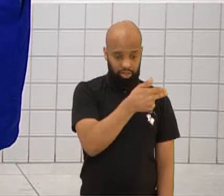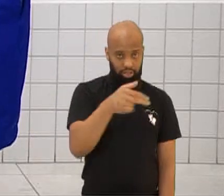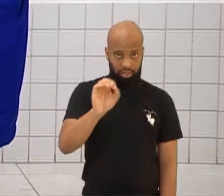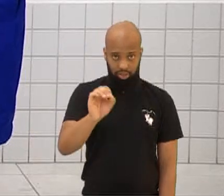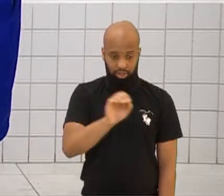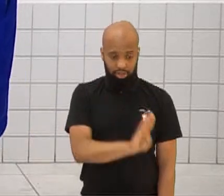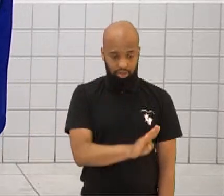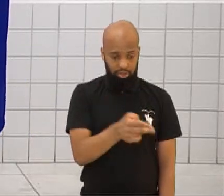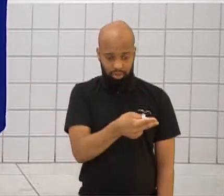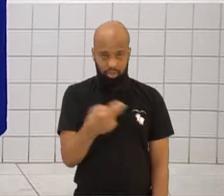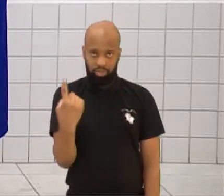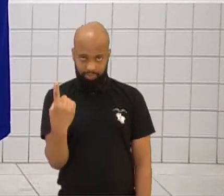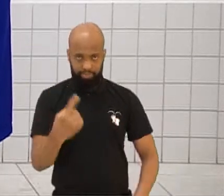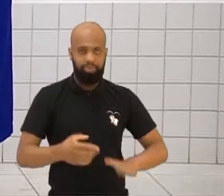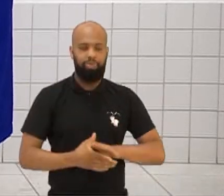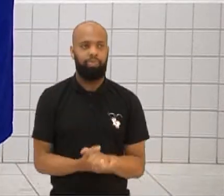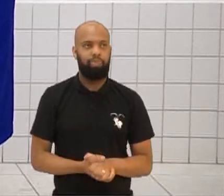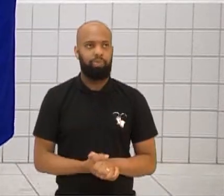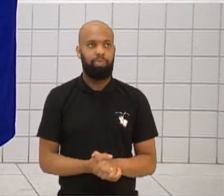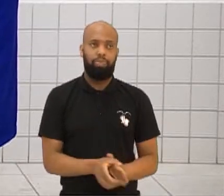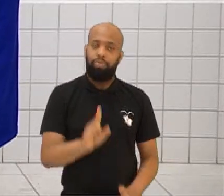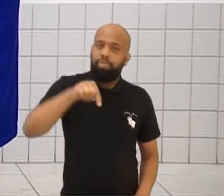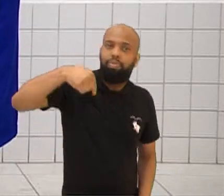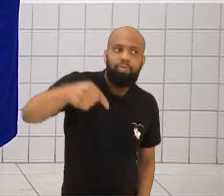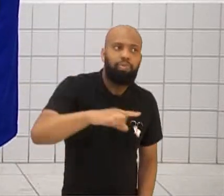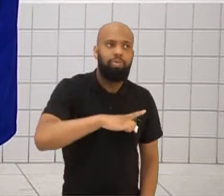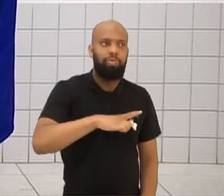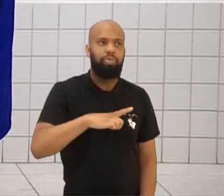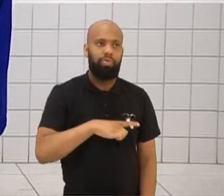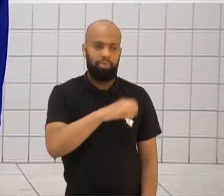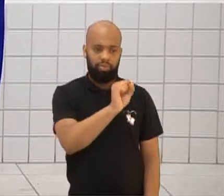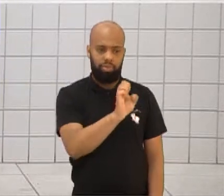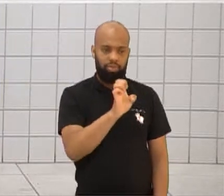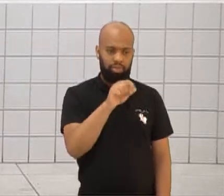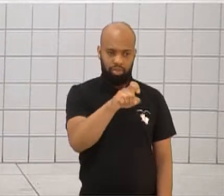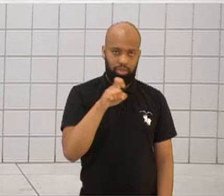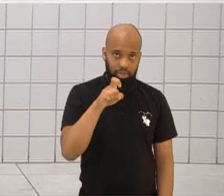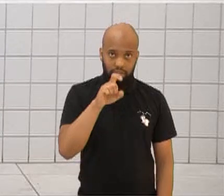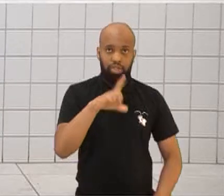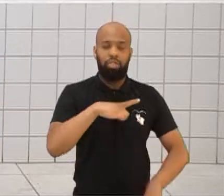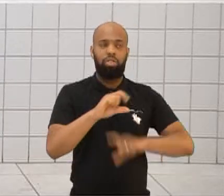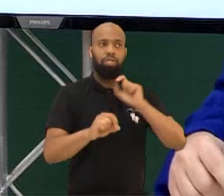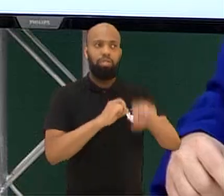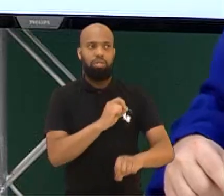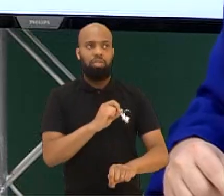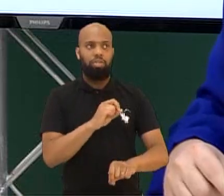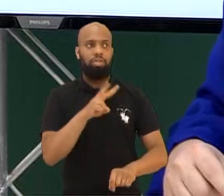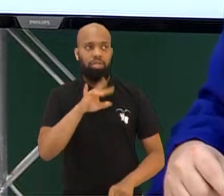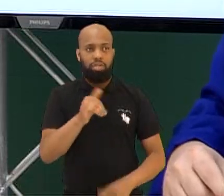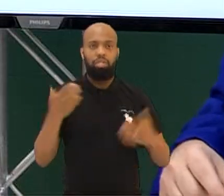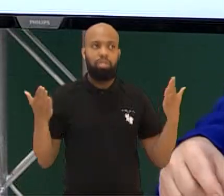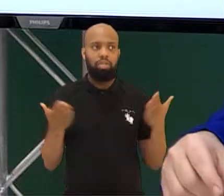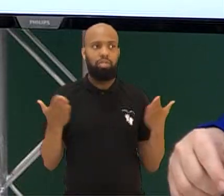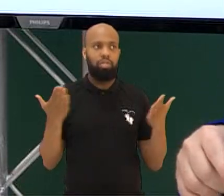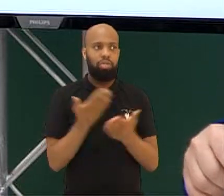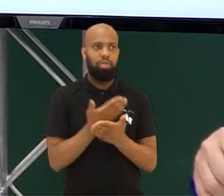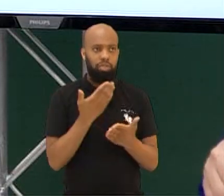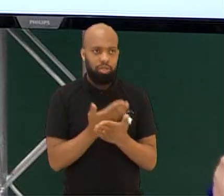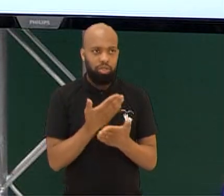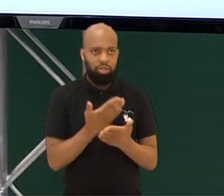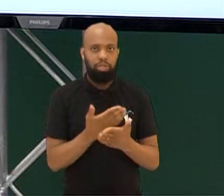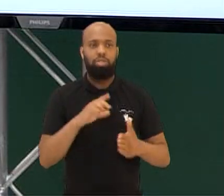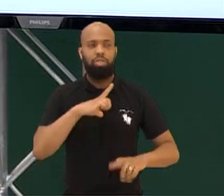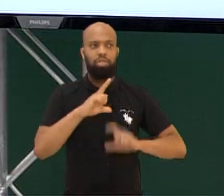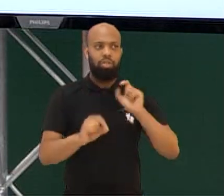B é 1. Depois, aqui, o seno de x, o que você tem no que nós vamos ver hoje?